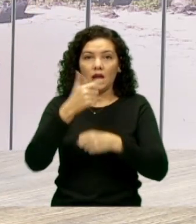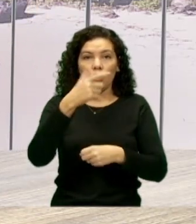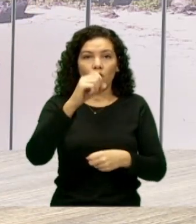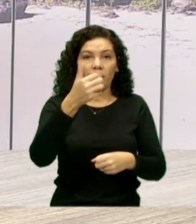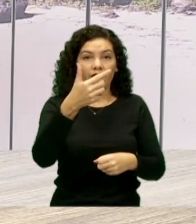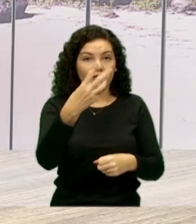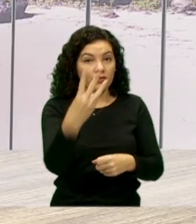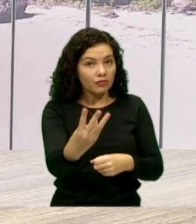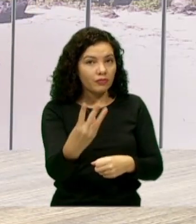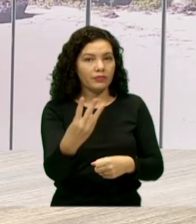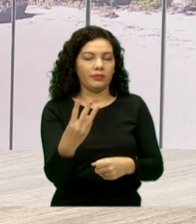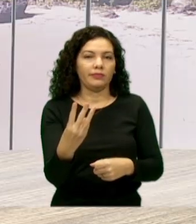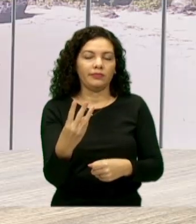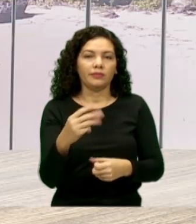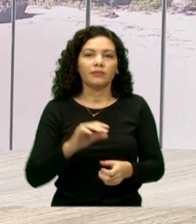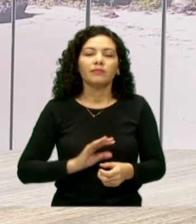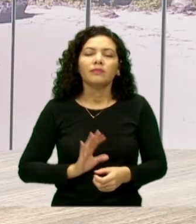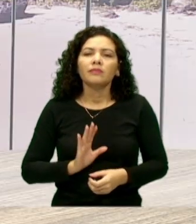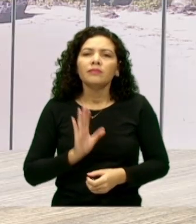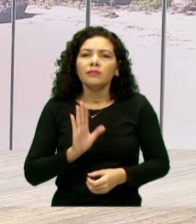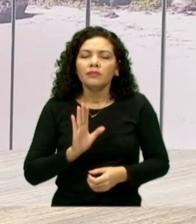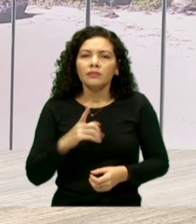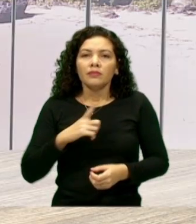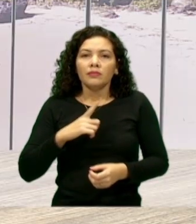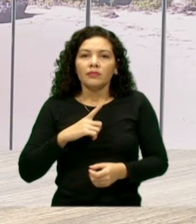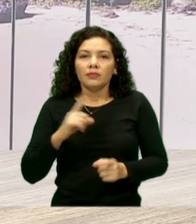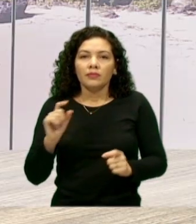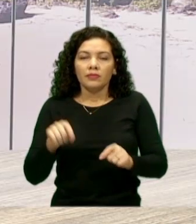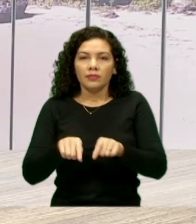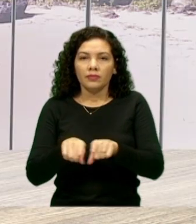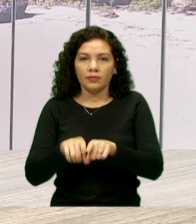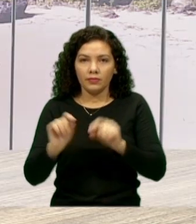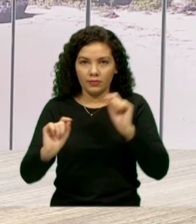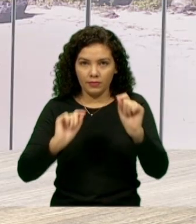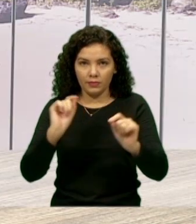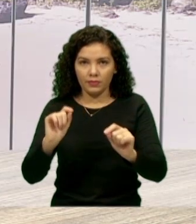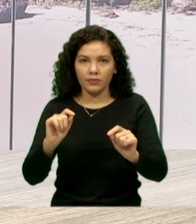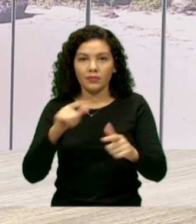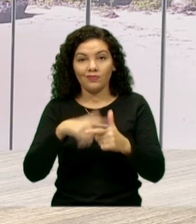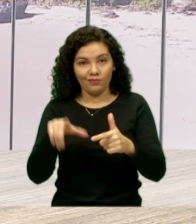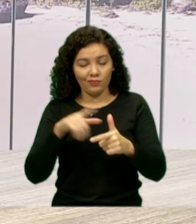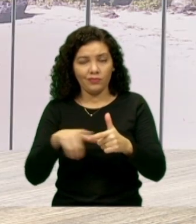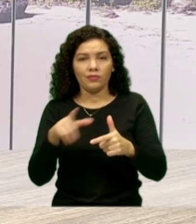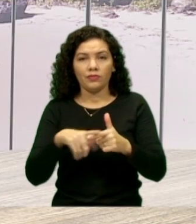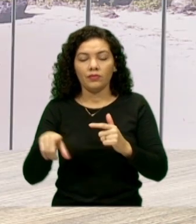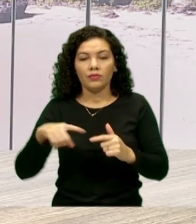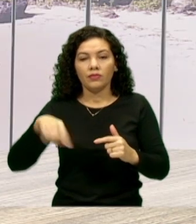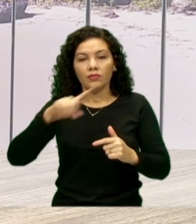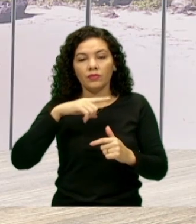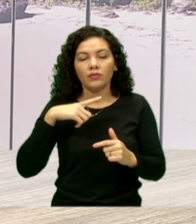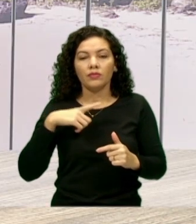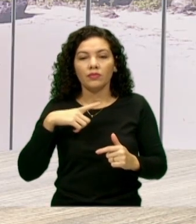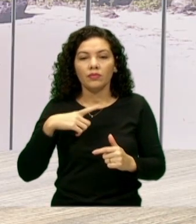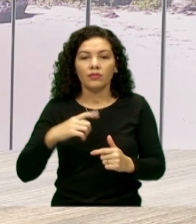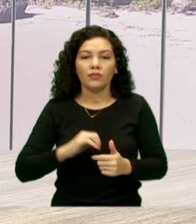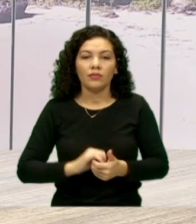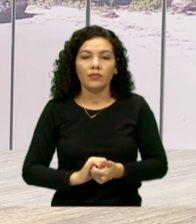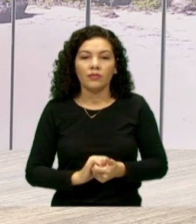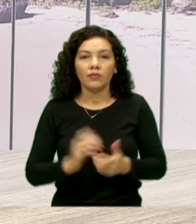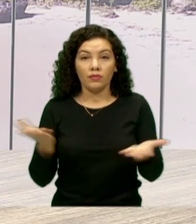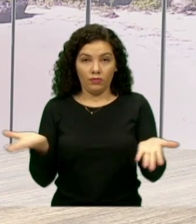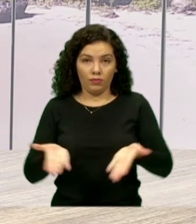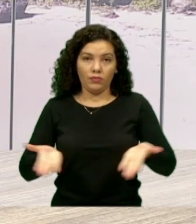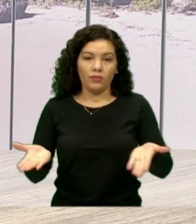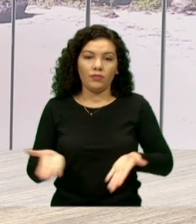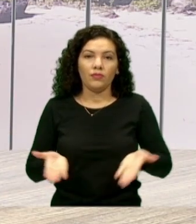2023. Só que existe também uma coisa que é bem crônica, que nós temos...